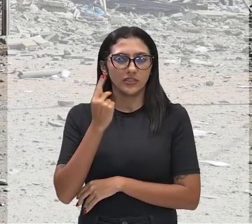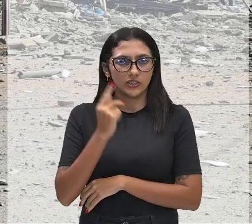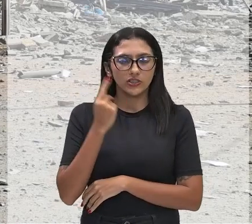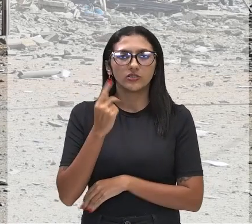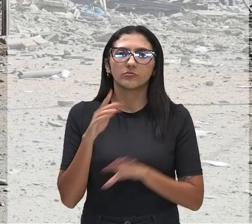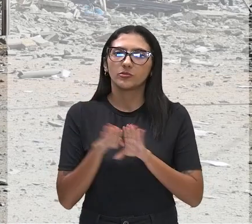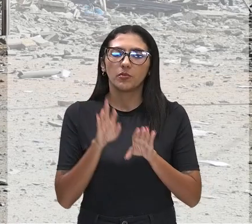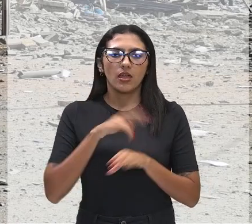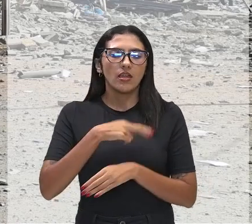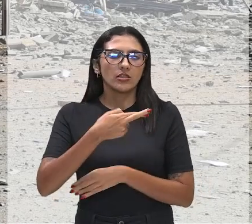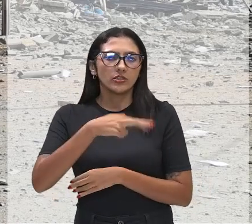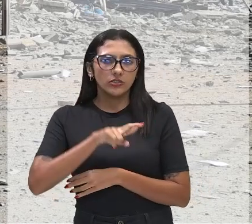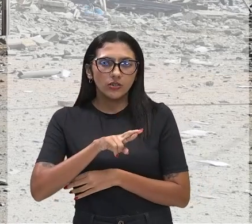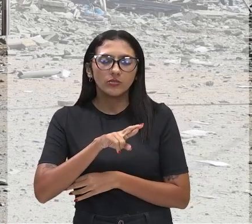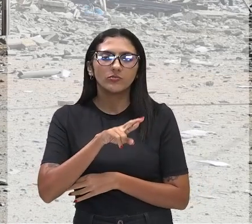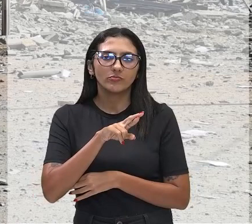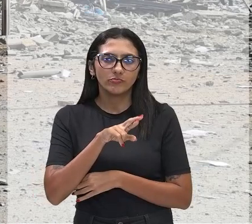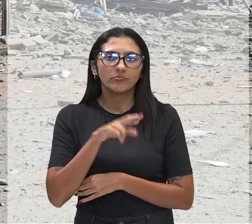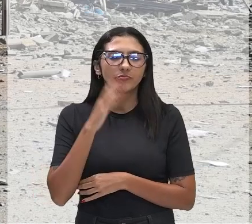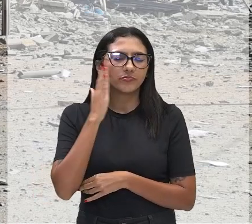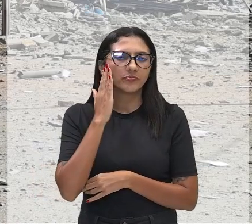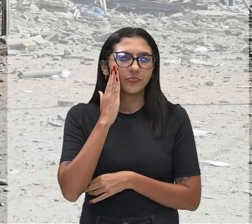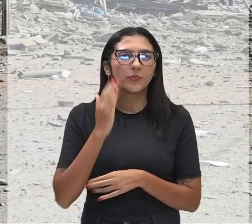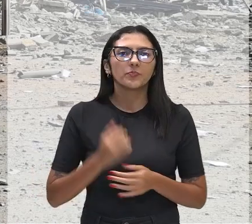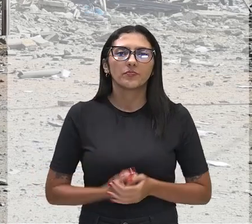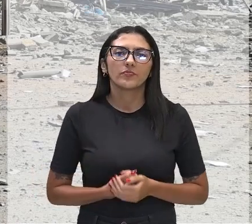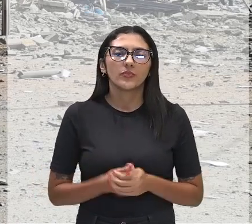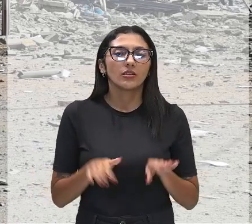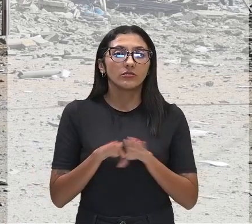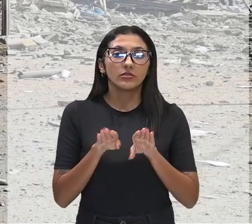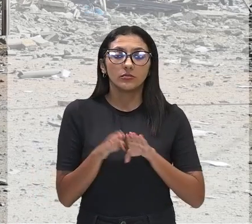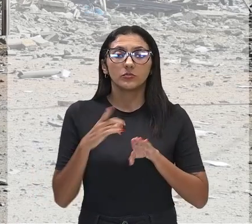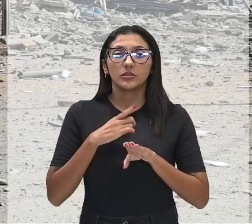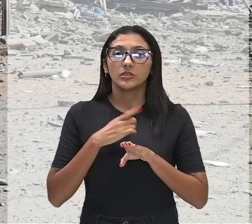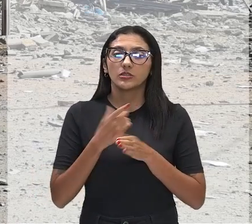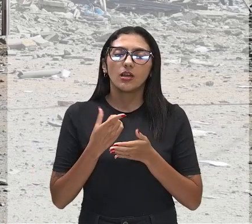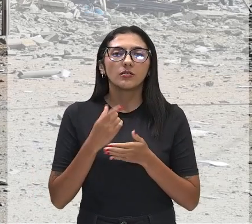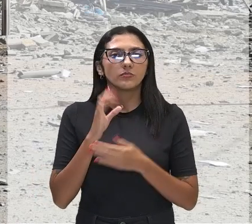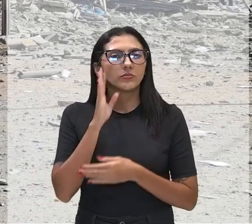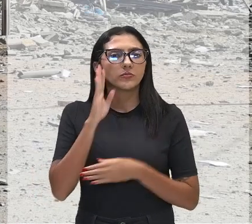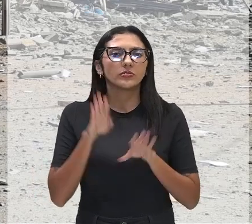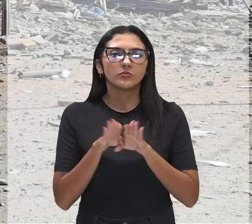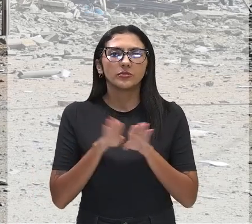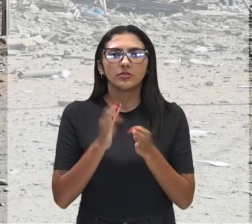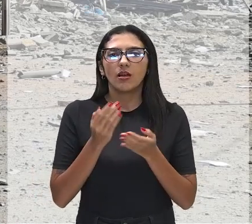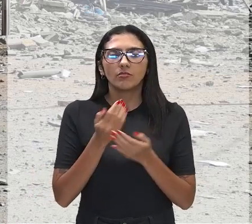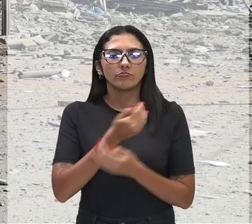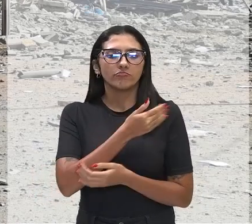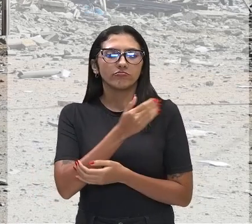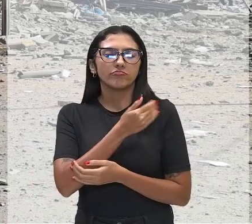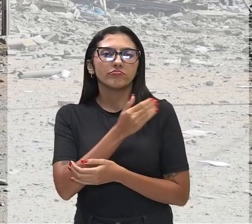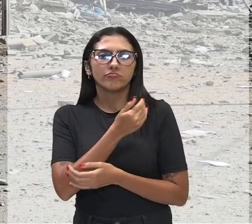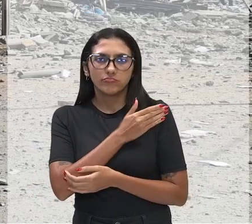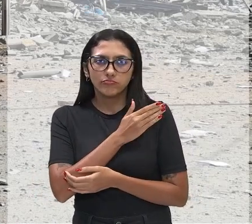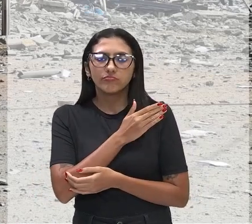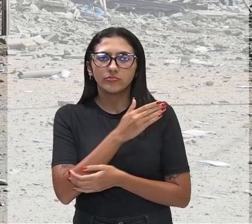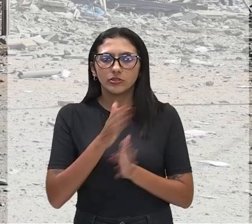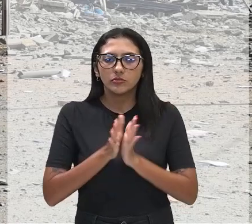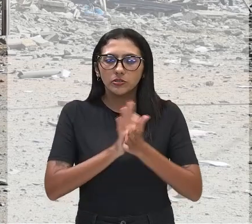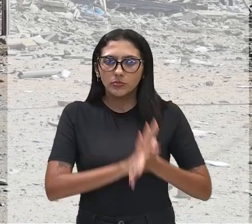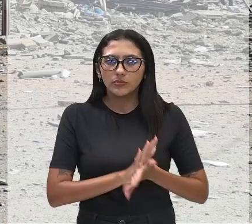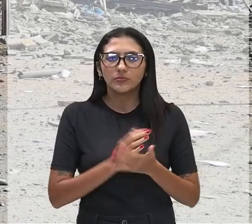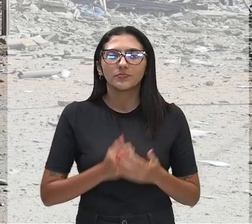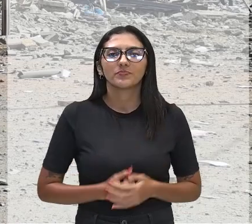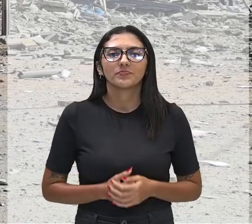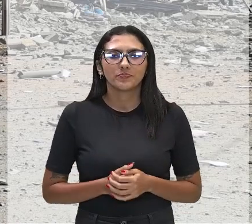da religião, né? E também a parte que pega muito a discriminação, tá? Então, isso